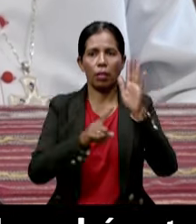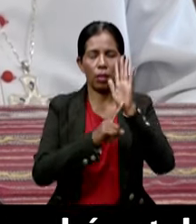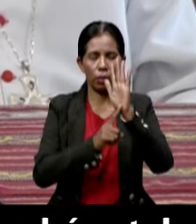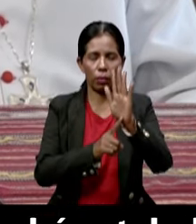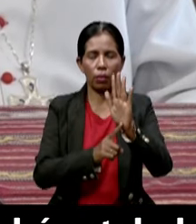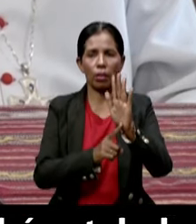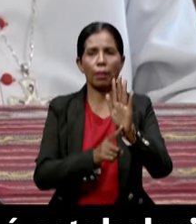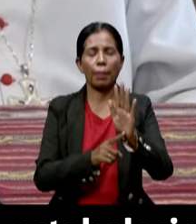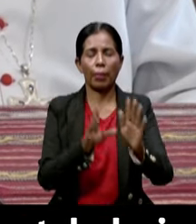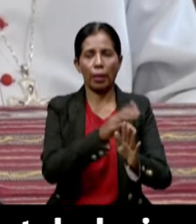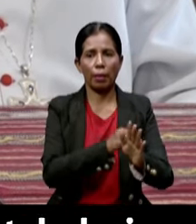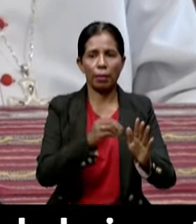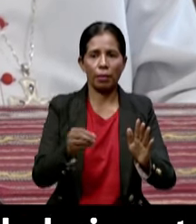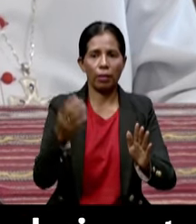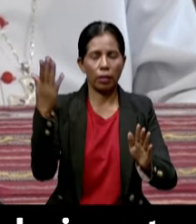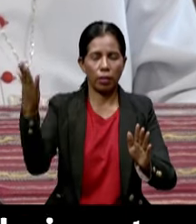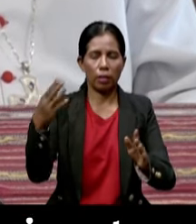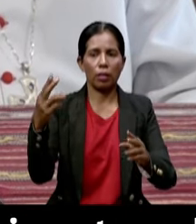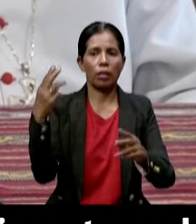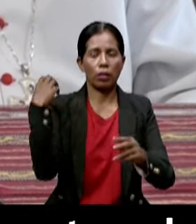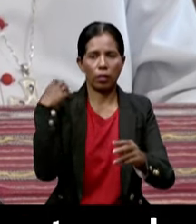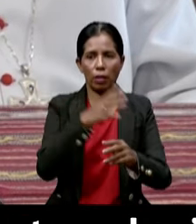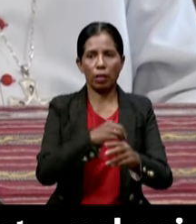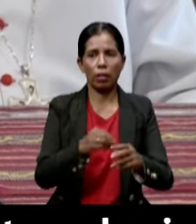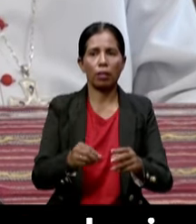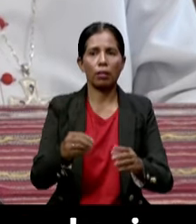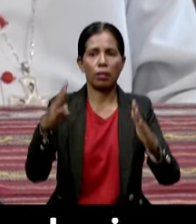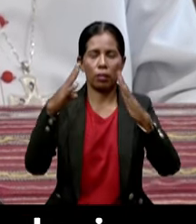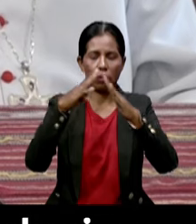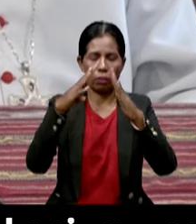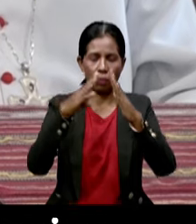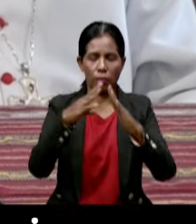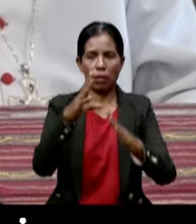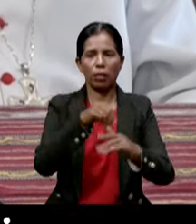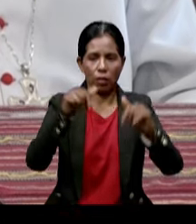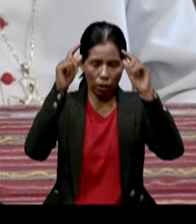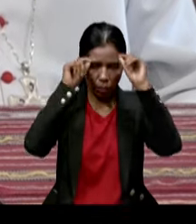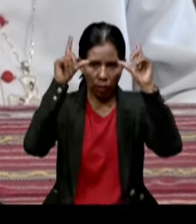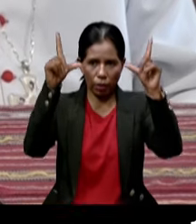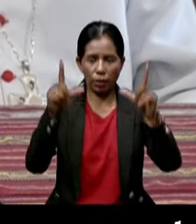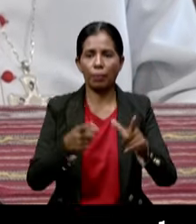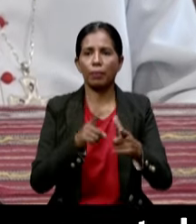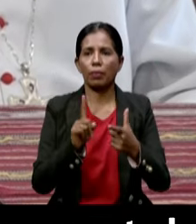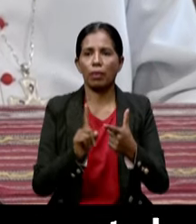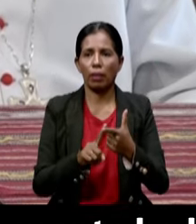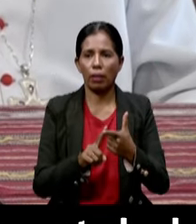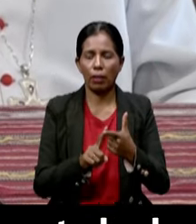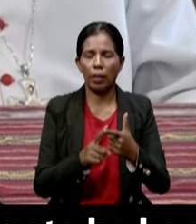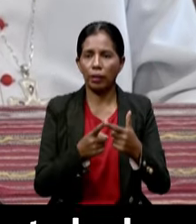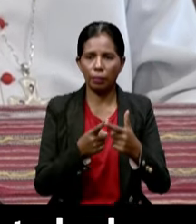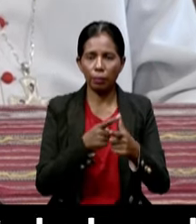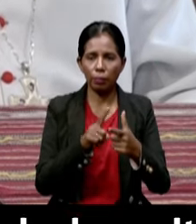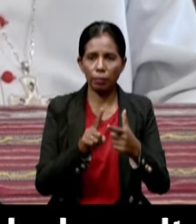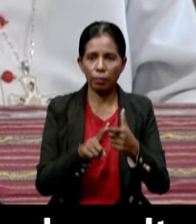Apostólica, que será a residência oficial do Papa, porque é a casa do Papa em Timor-Leste. Depois,